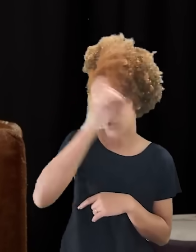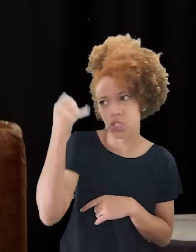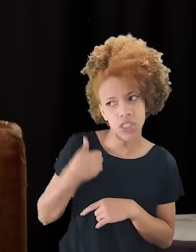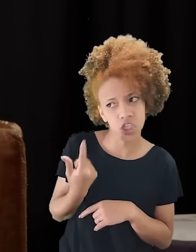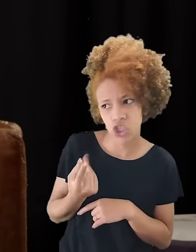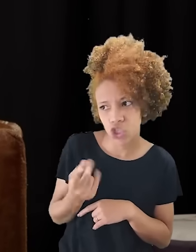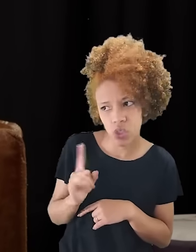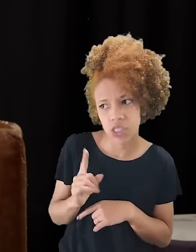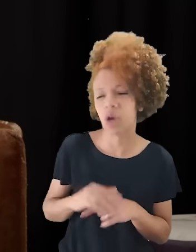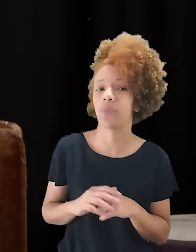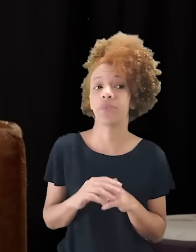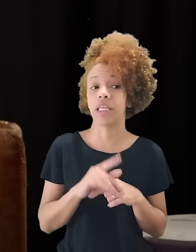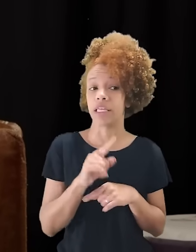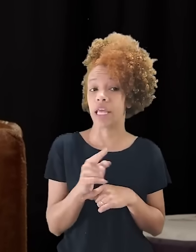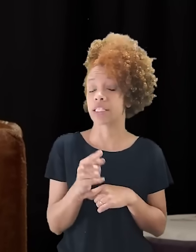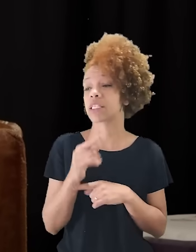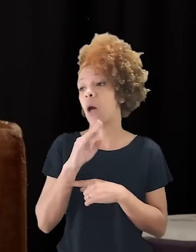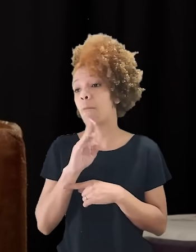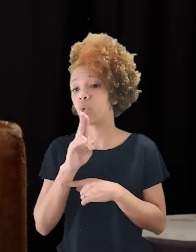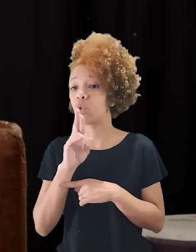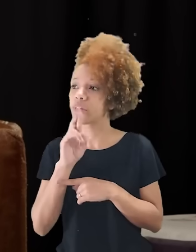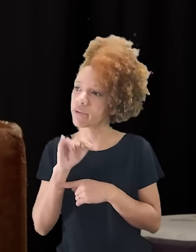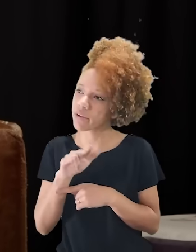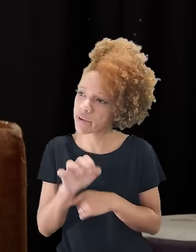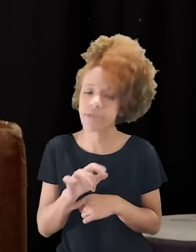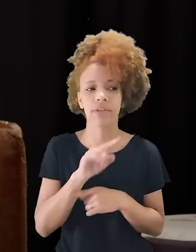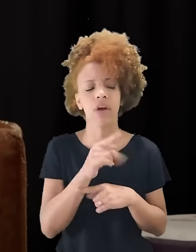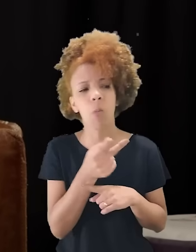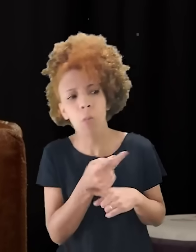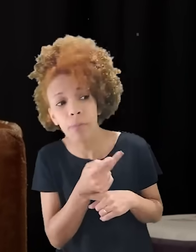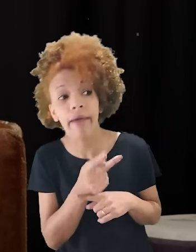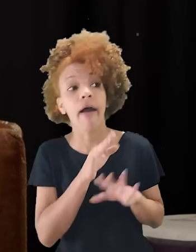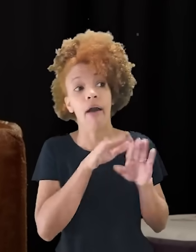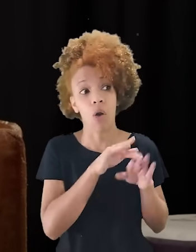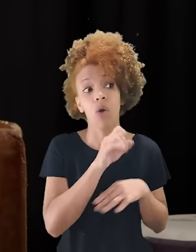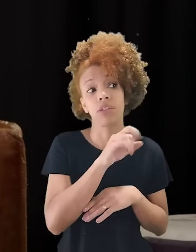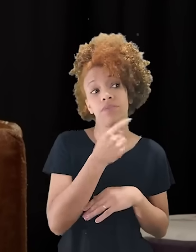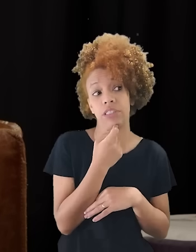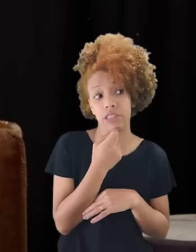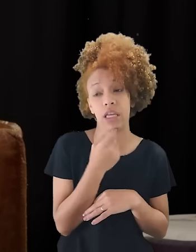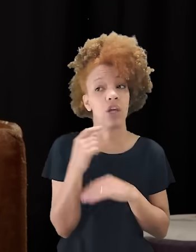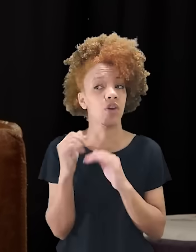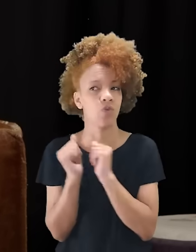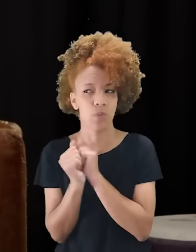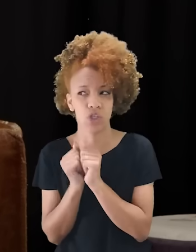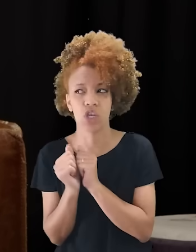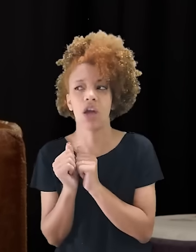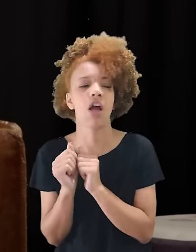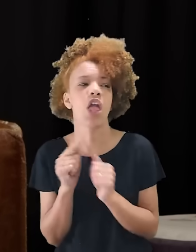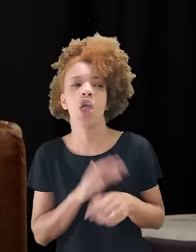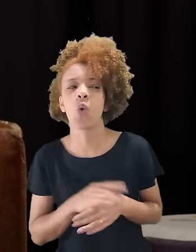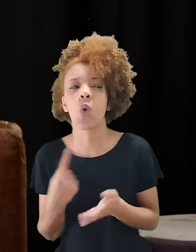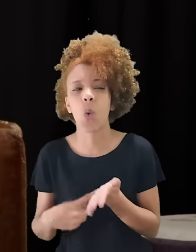inocente de 12 anos e essas bookers vão atrás e falam ó Ah se você ficar com fulano de